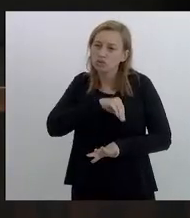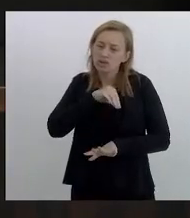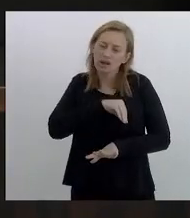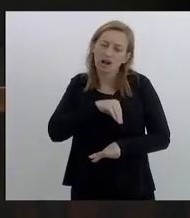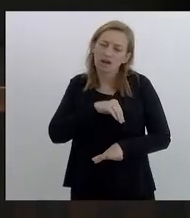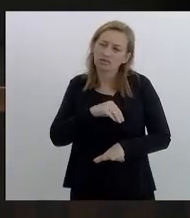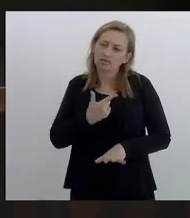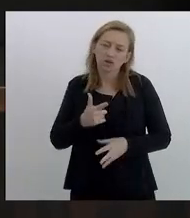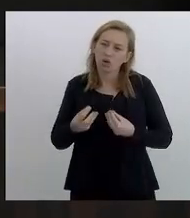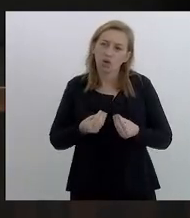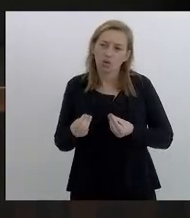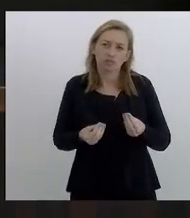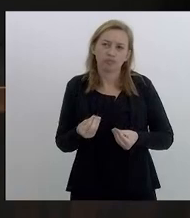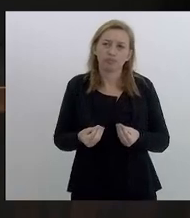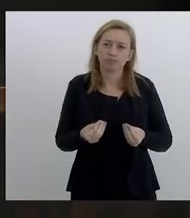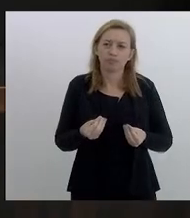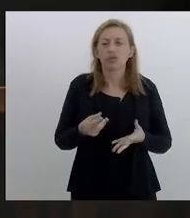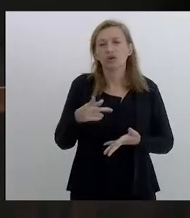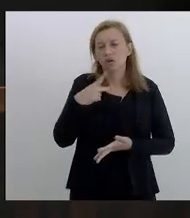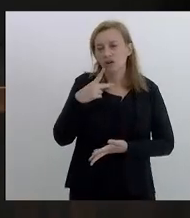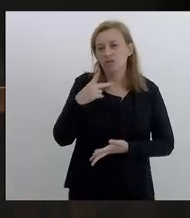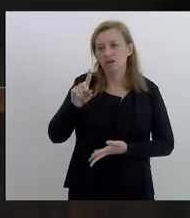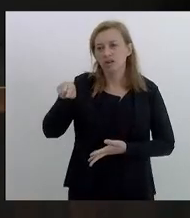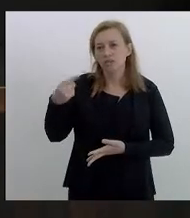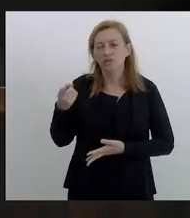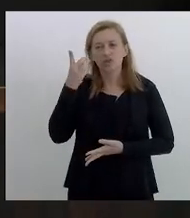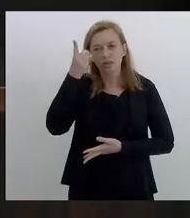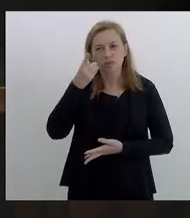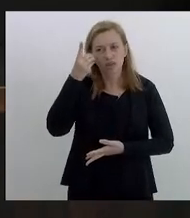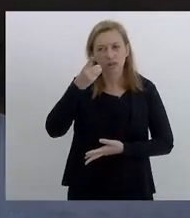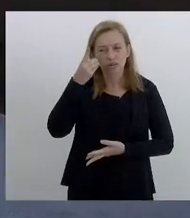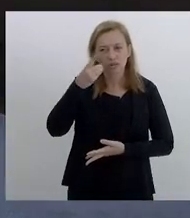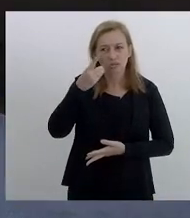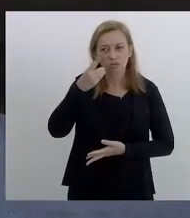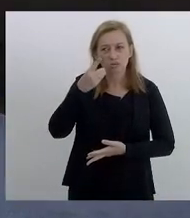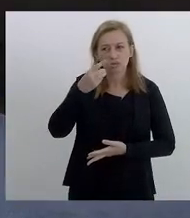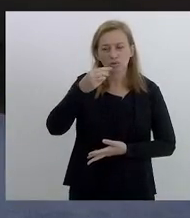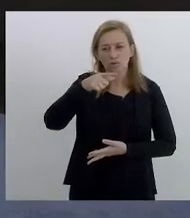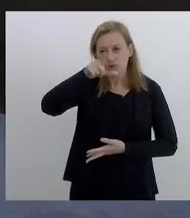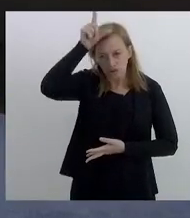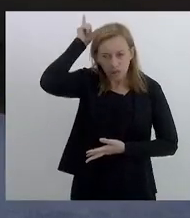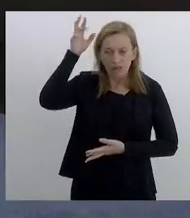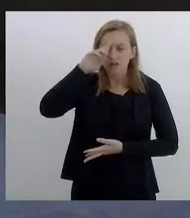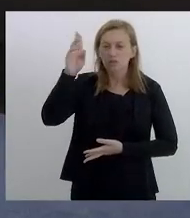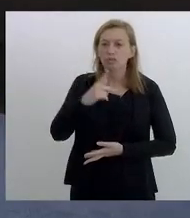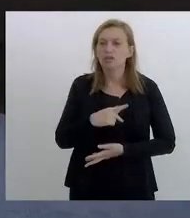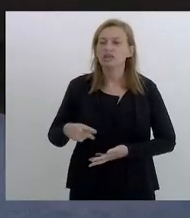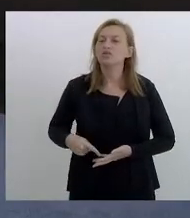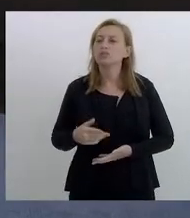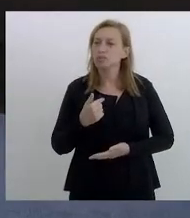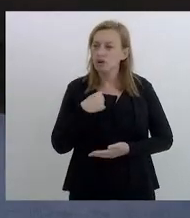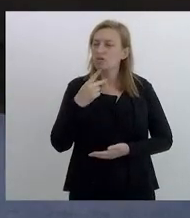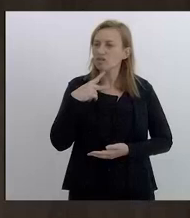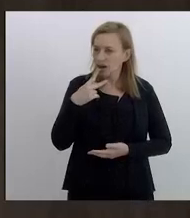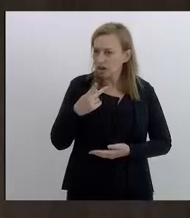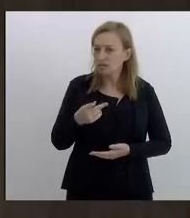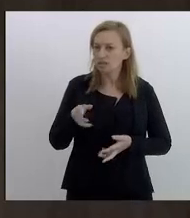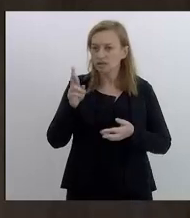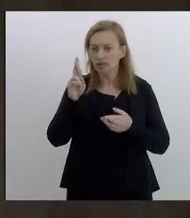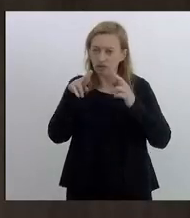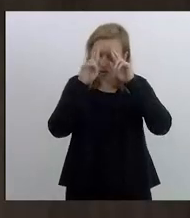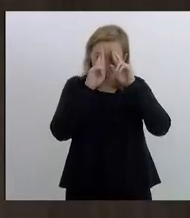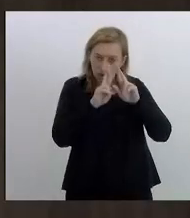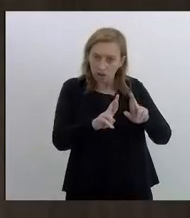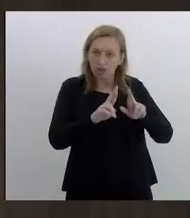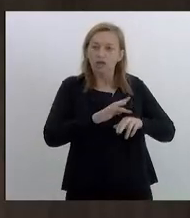falando com Vossa Excelência. A palavra, em seguida, deputado Luiz. Deputado Márcio. Senhor presidente, o que eu estava dizendo, e respeito,